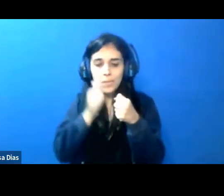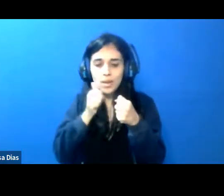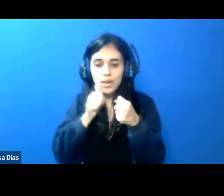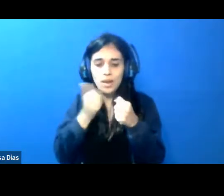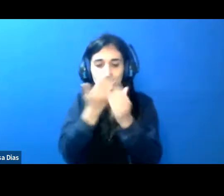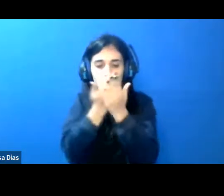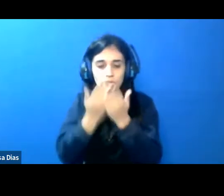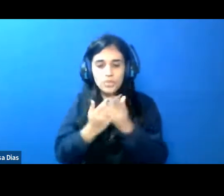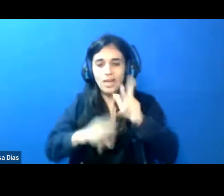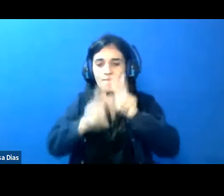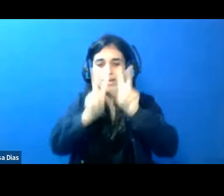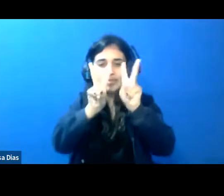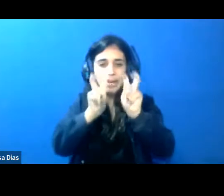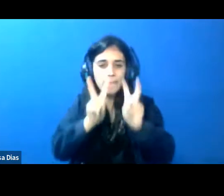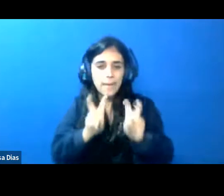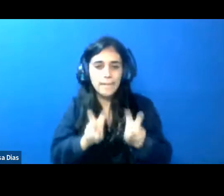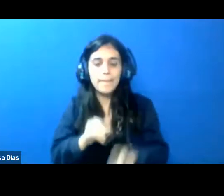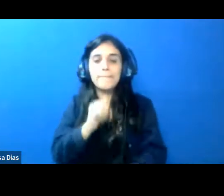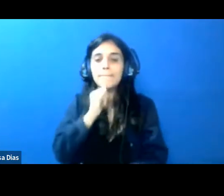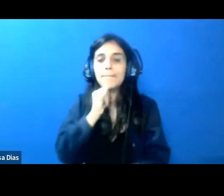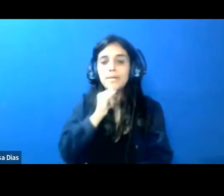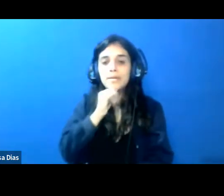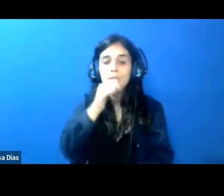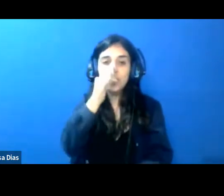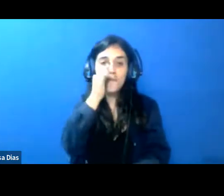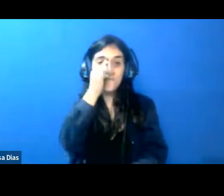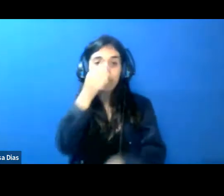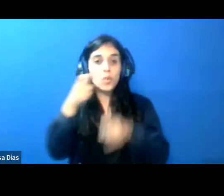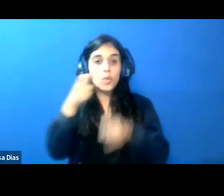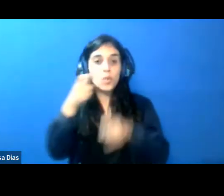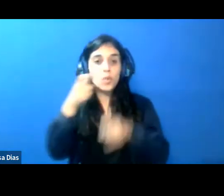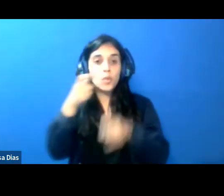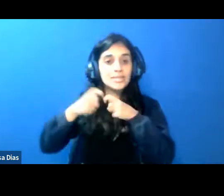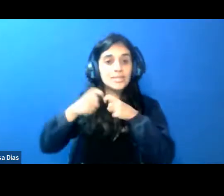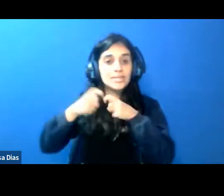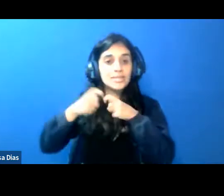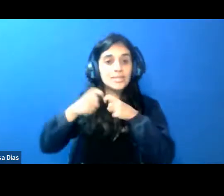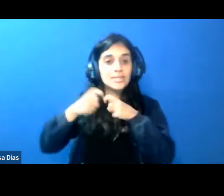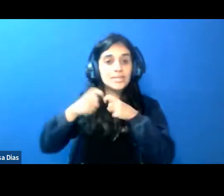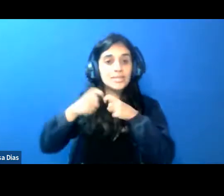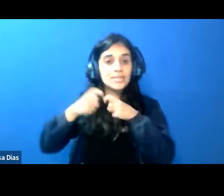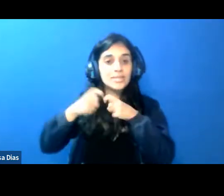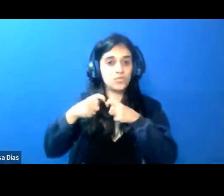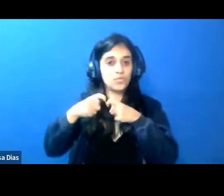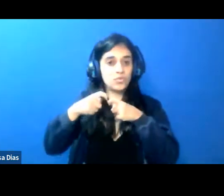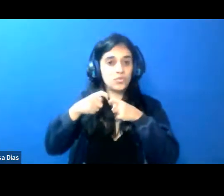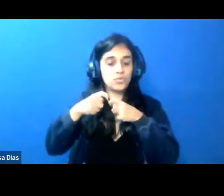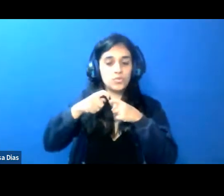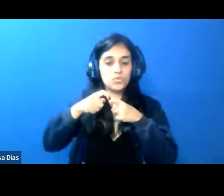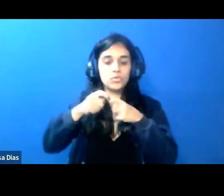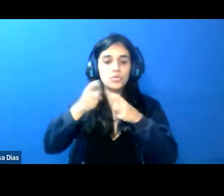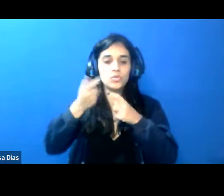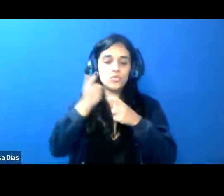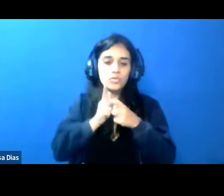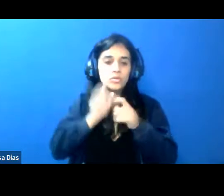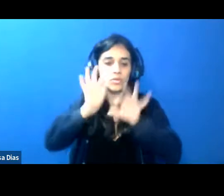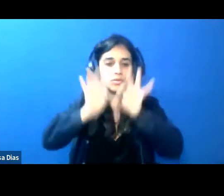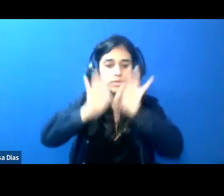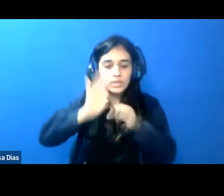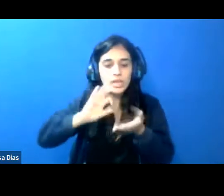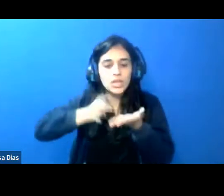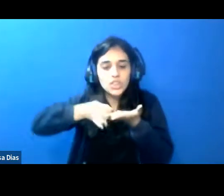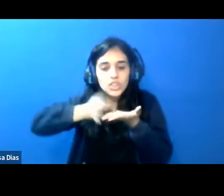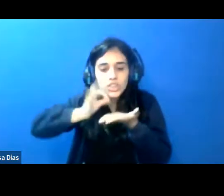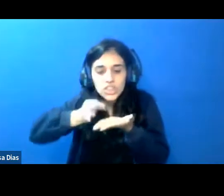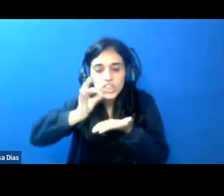assuntos, entre plantas medicinais, de fazer o autorresgate dos nossos chás, nossas pomadas, o